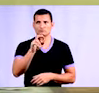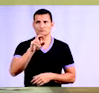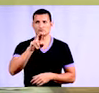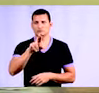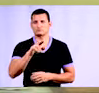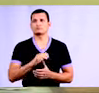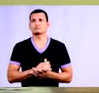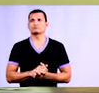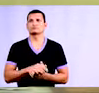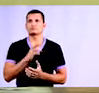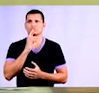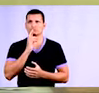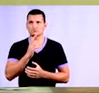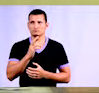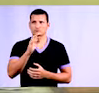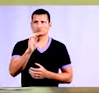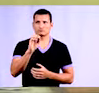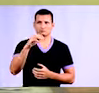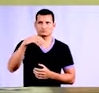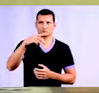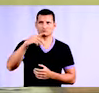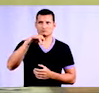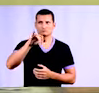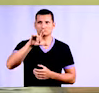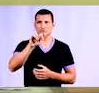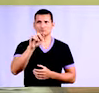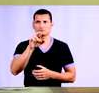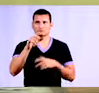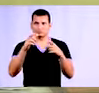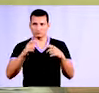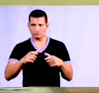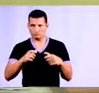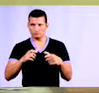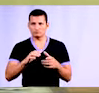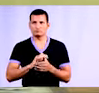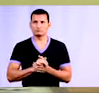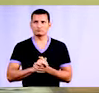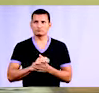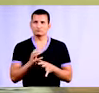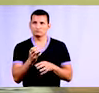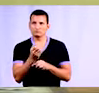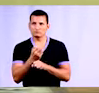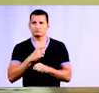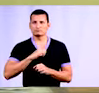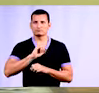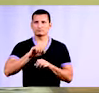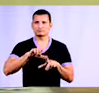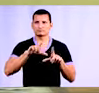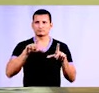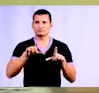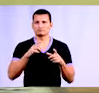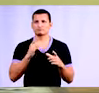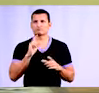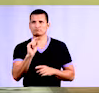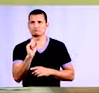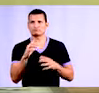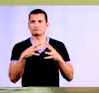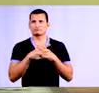de memória a partir do endereço onde o processo será carregado. Ficou meio confuso, né? Ficou confuso.